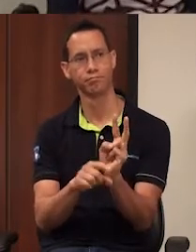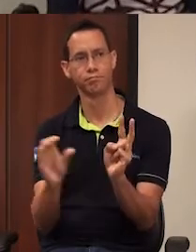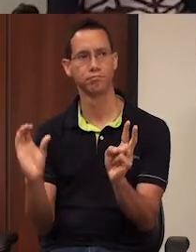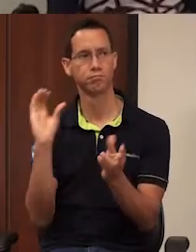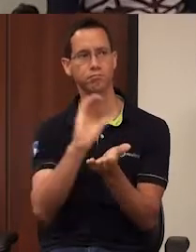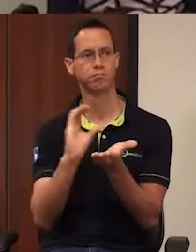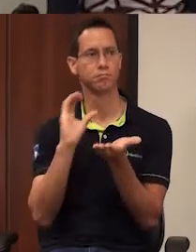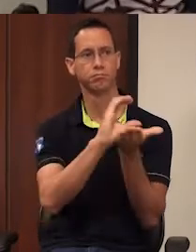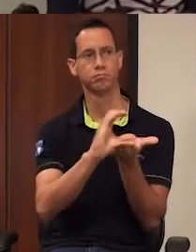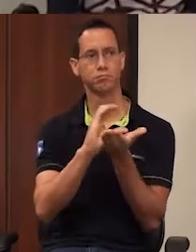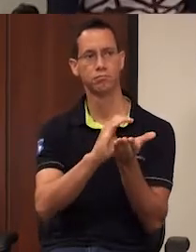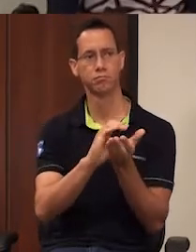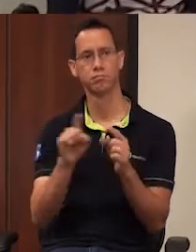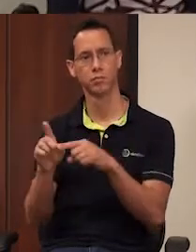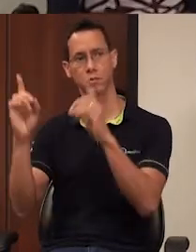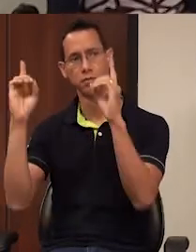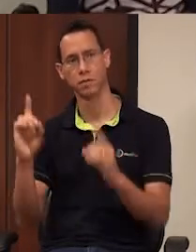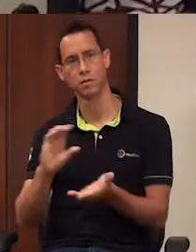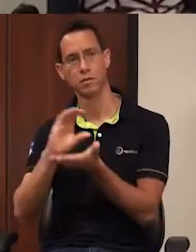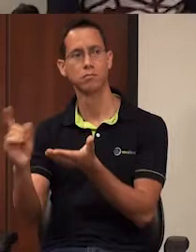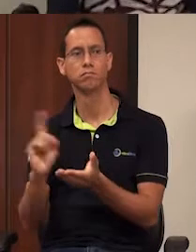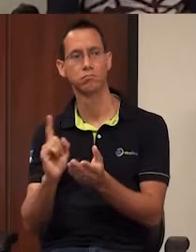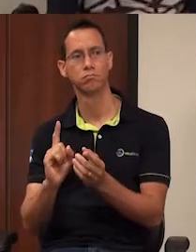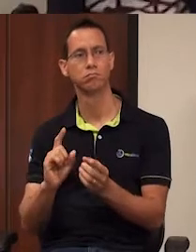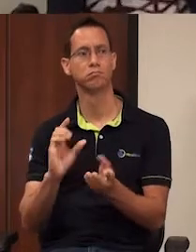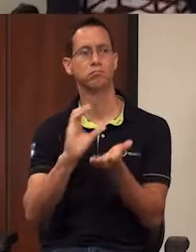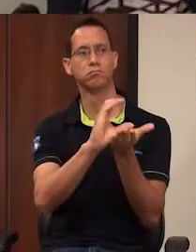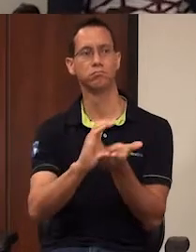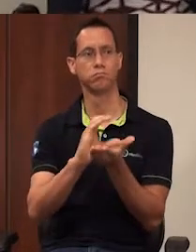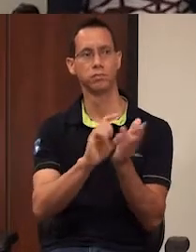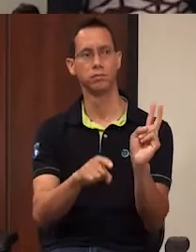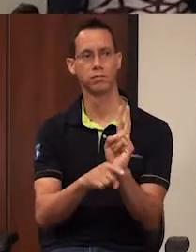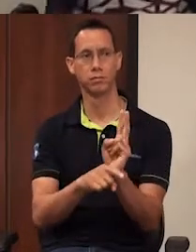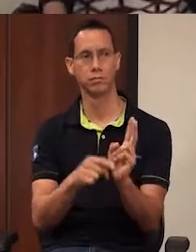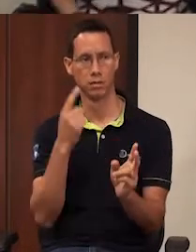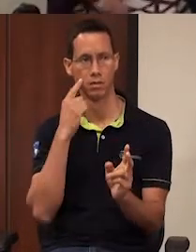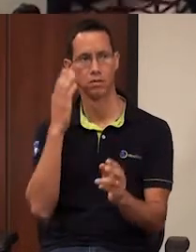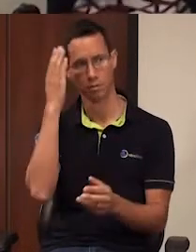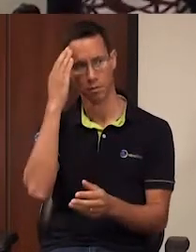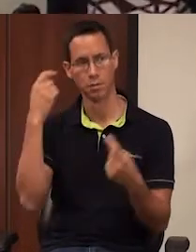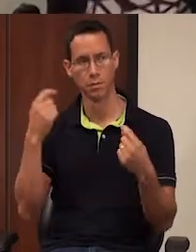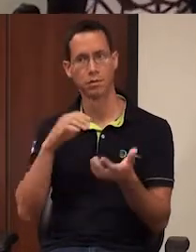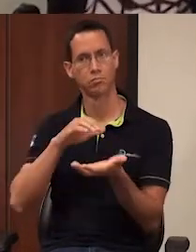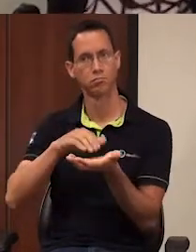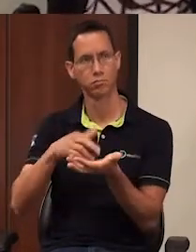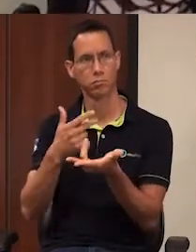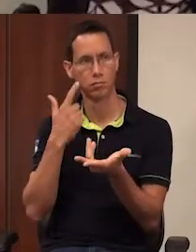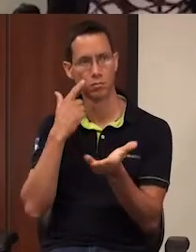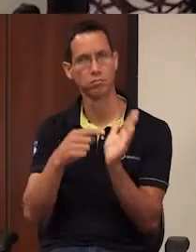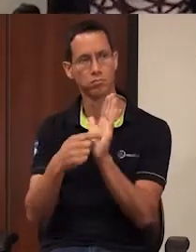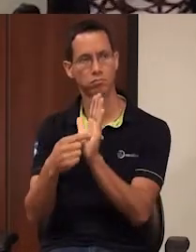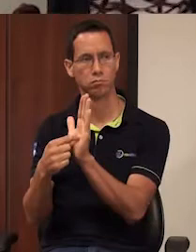Porque, embora o curador deva, né, de alguma forma prestar contas, essas contas, em